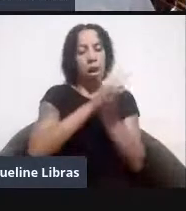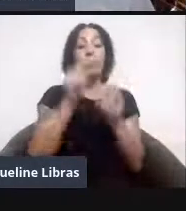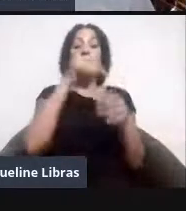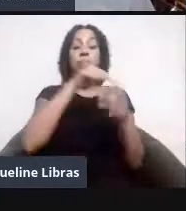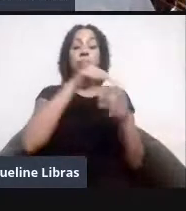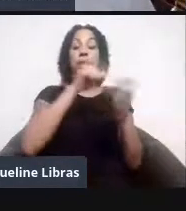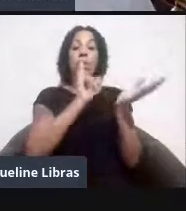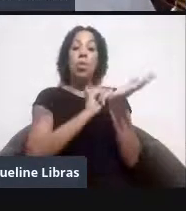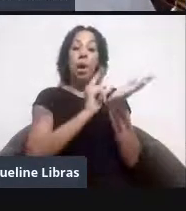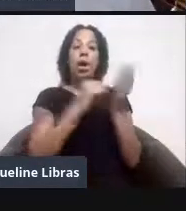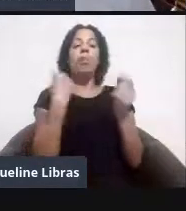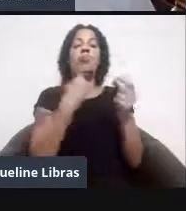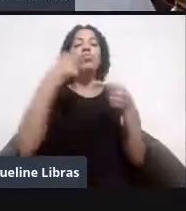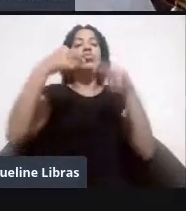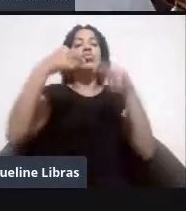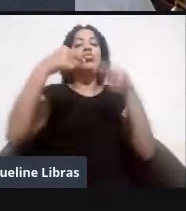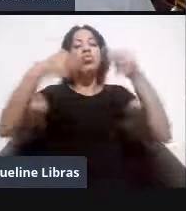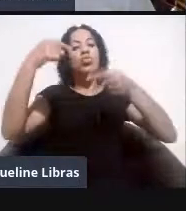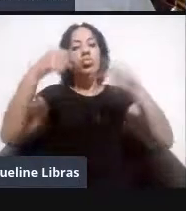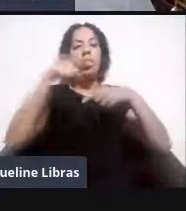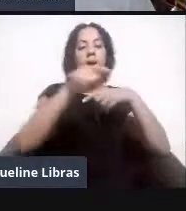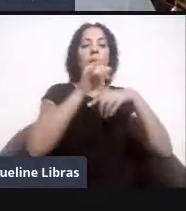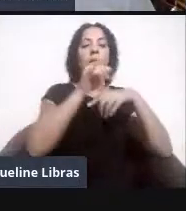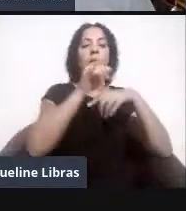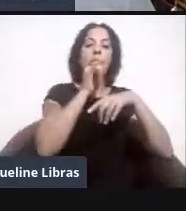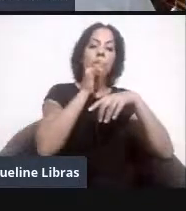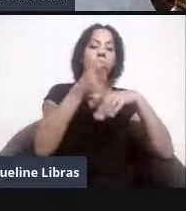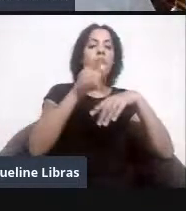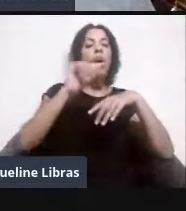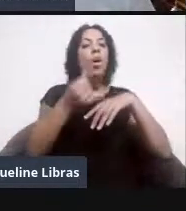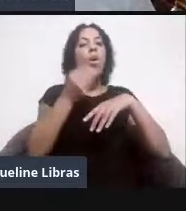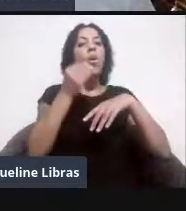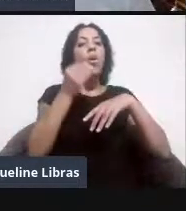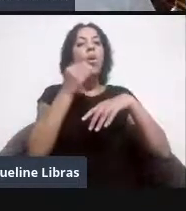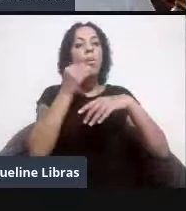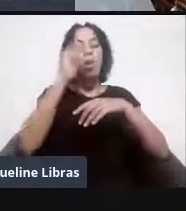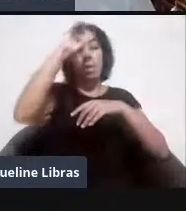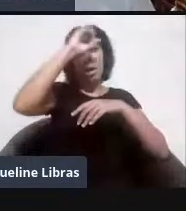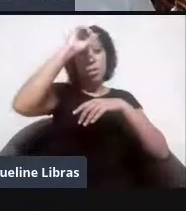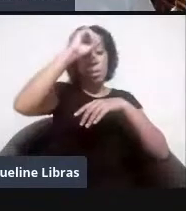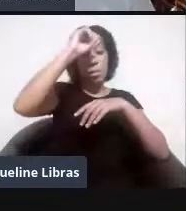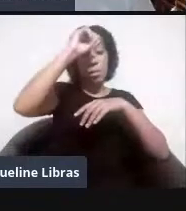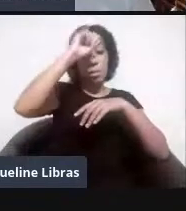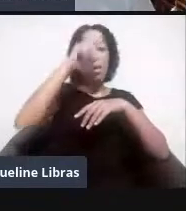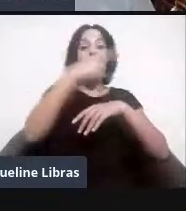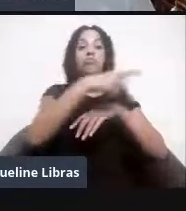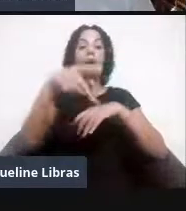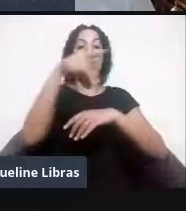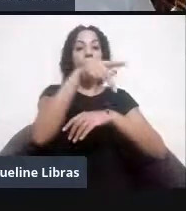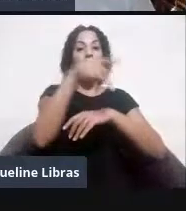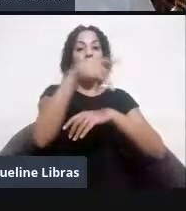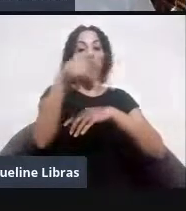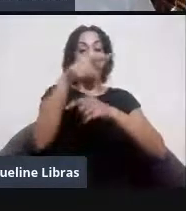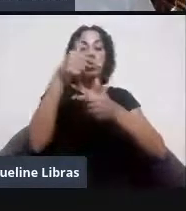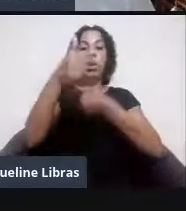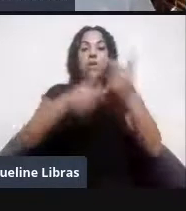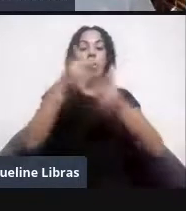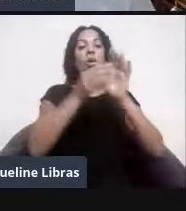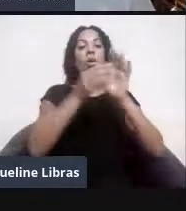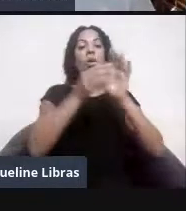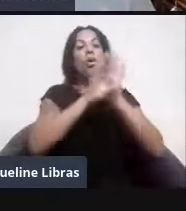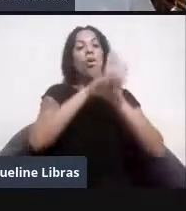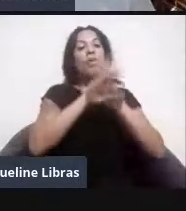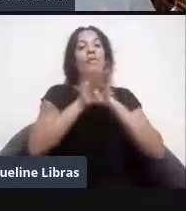artigos nós discutimos. Aqui, por exemplo, oportunidades de aprendizagem dos professores trabalhando com o conceito de